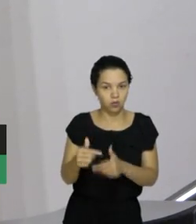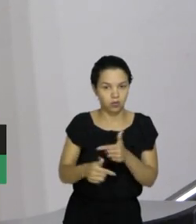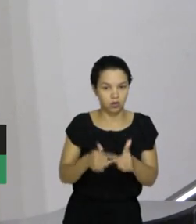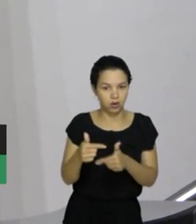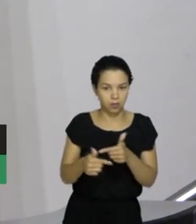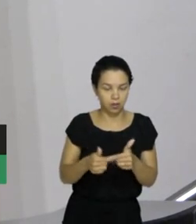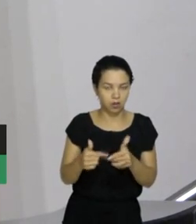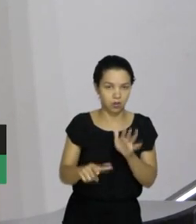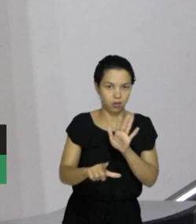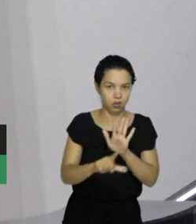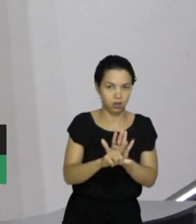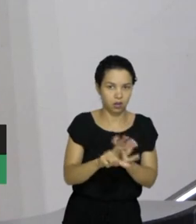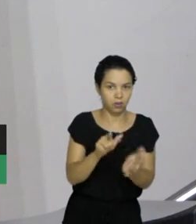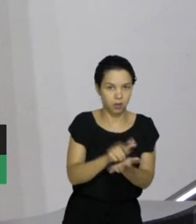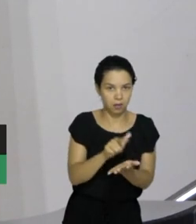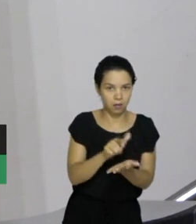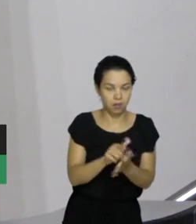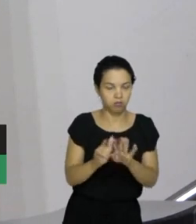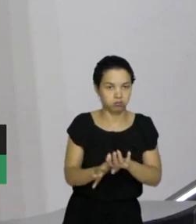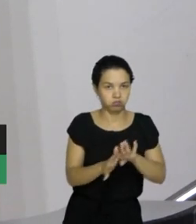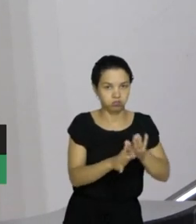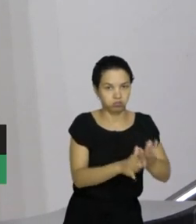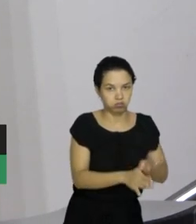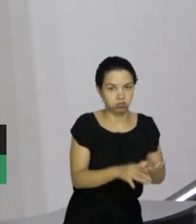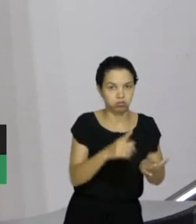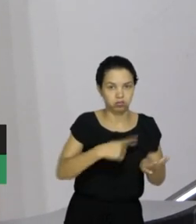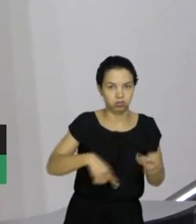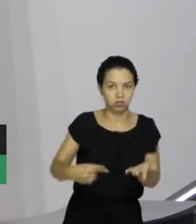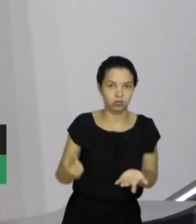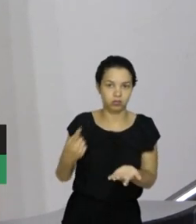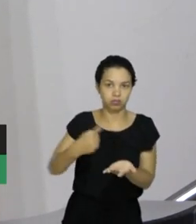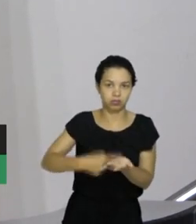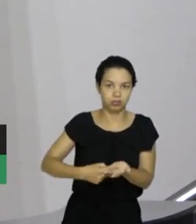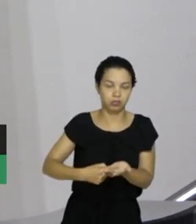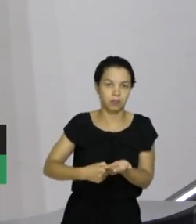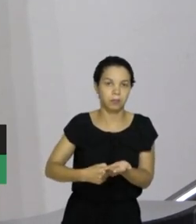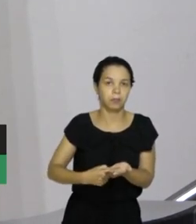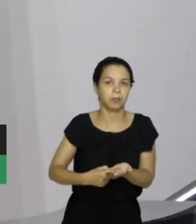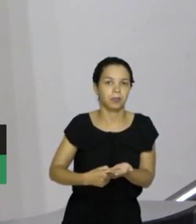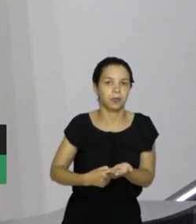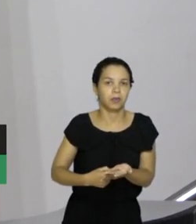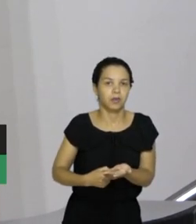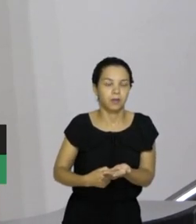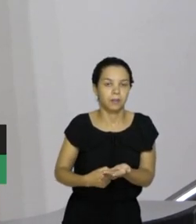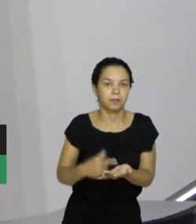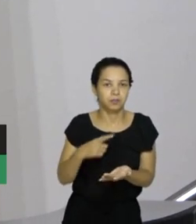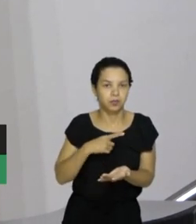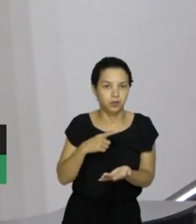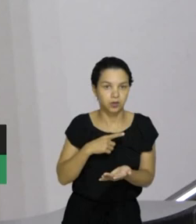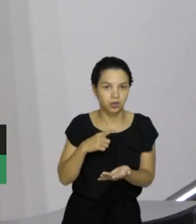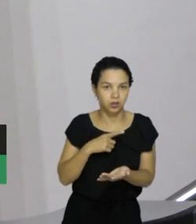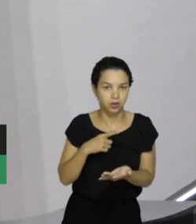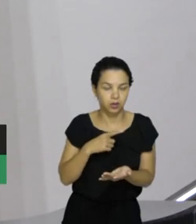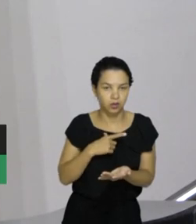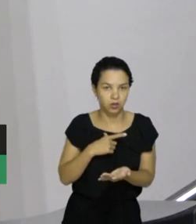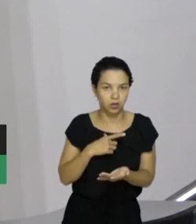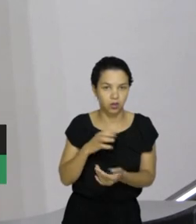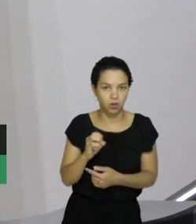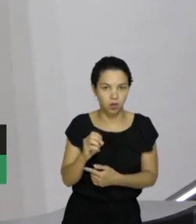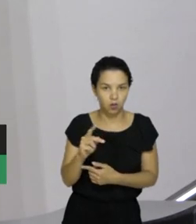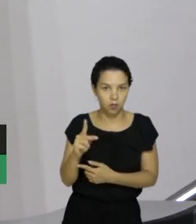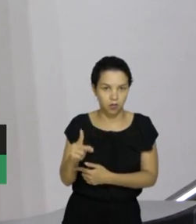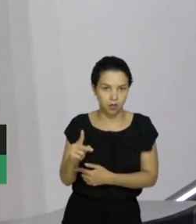papel e depois reafirmar esse compromisso na assinatura do termo de cooperação técnica firmado